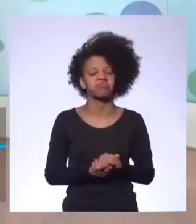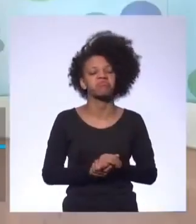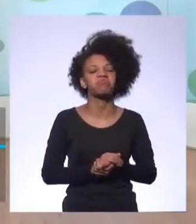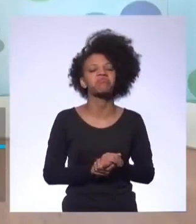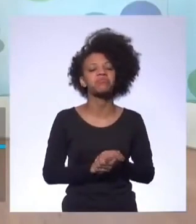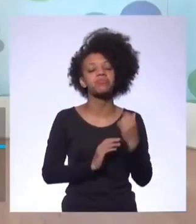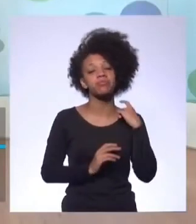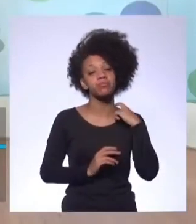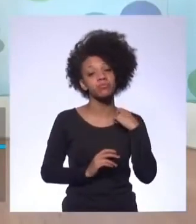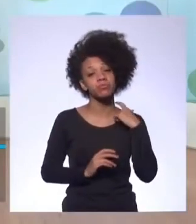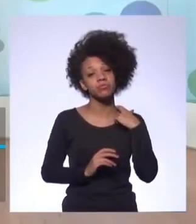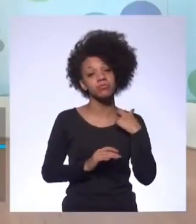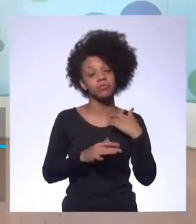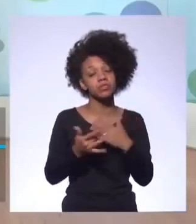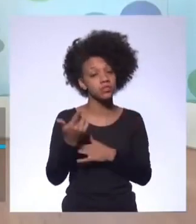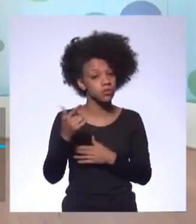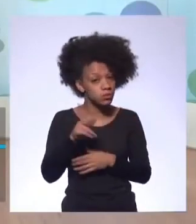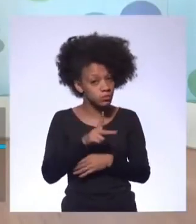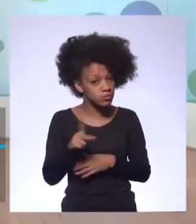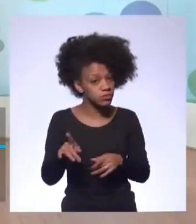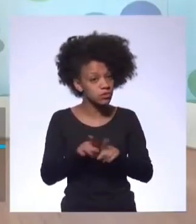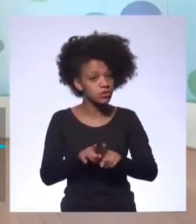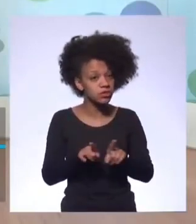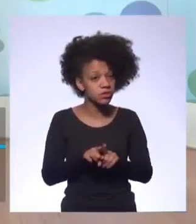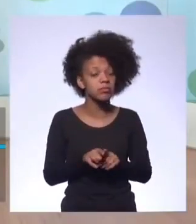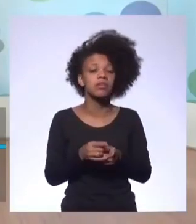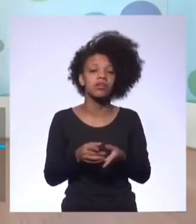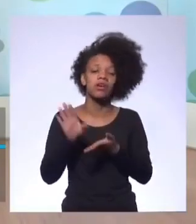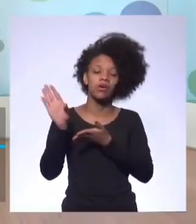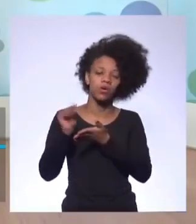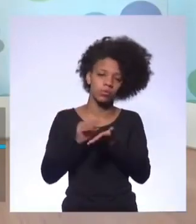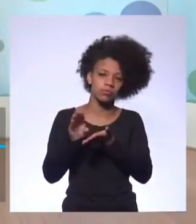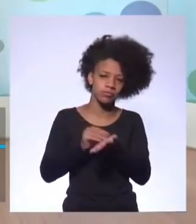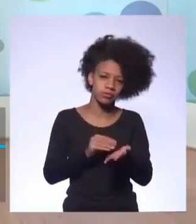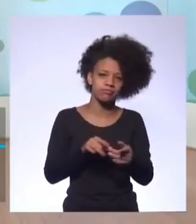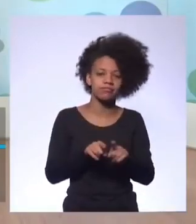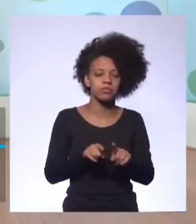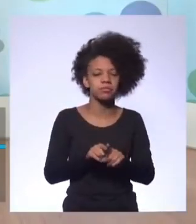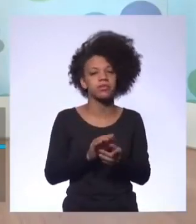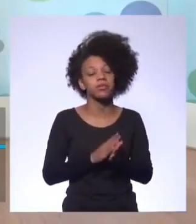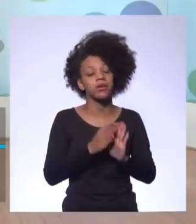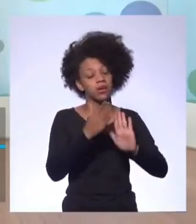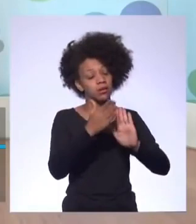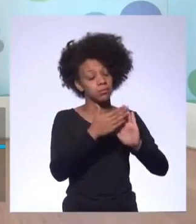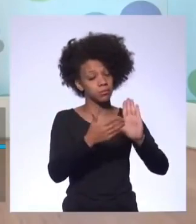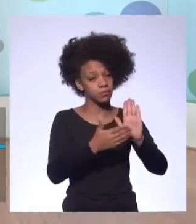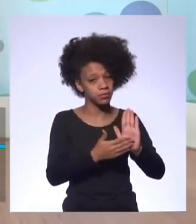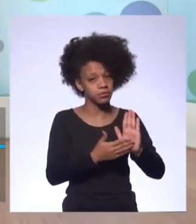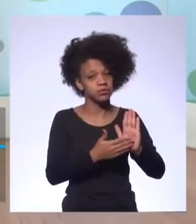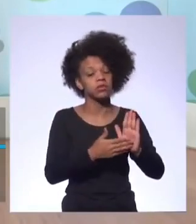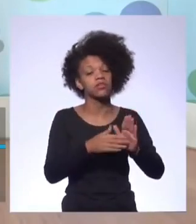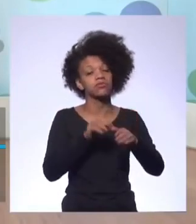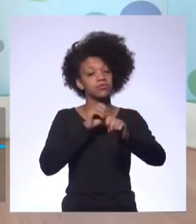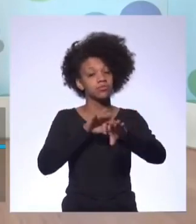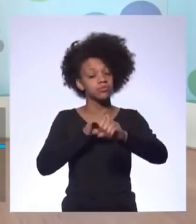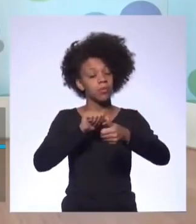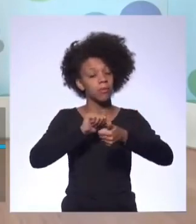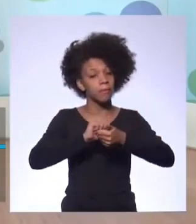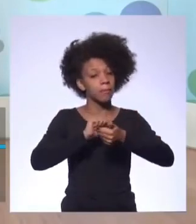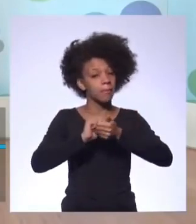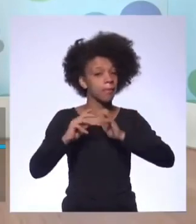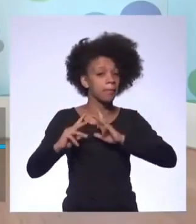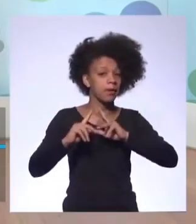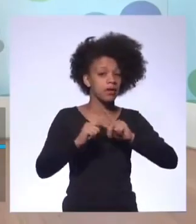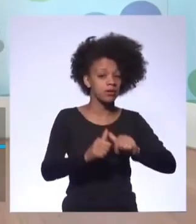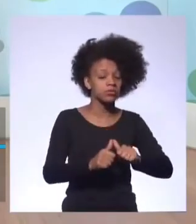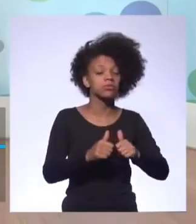certeira. certeira, assim. E outros professores foram colocando a mesma coisa, proporcionar uma educação de qualidade para todos, permanência